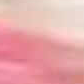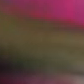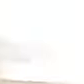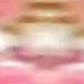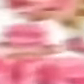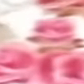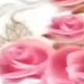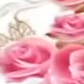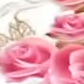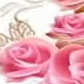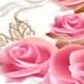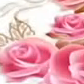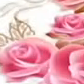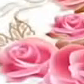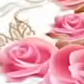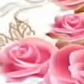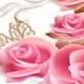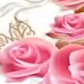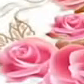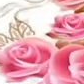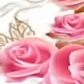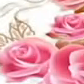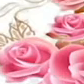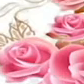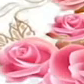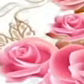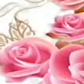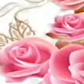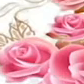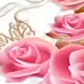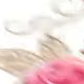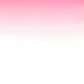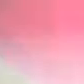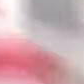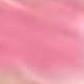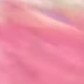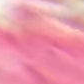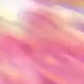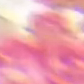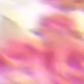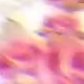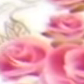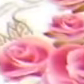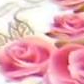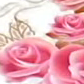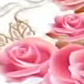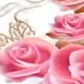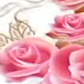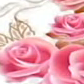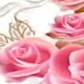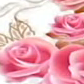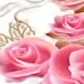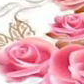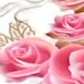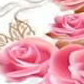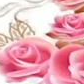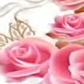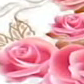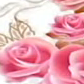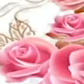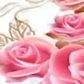parar. É a sorte de levar a hora pra passear, pra cá e pra lá